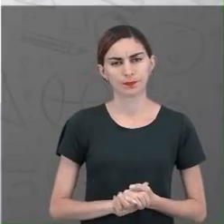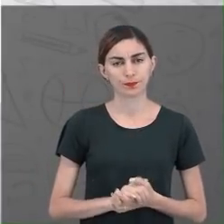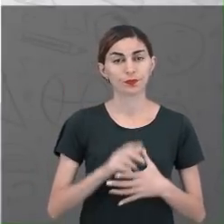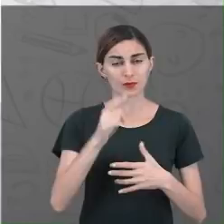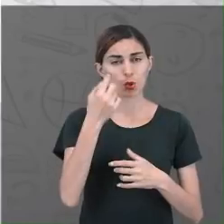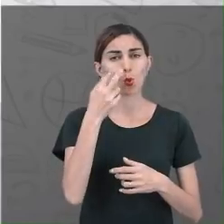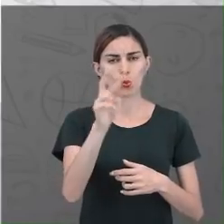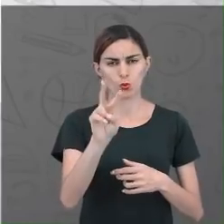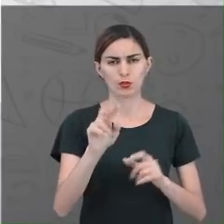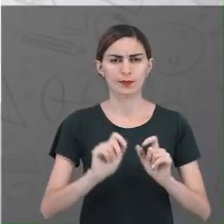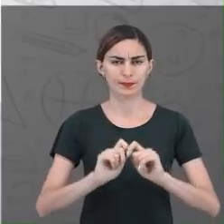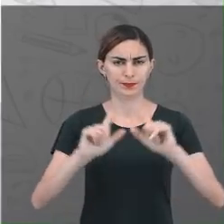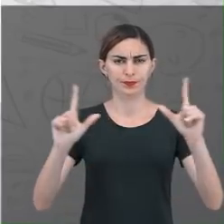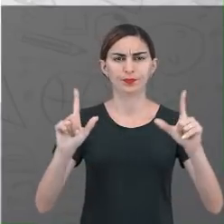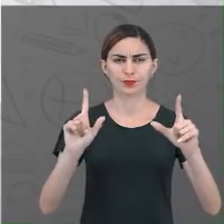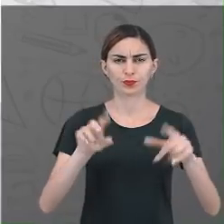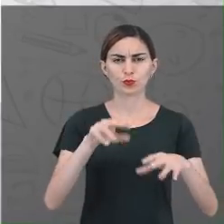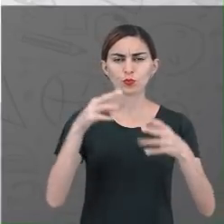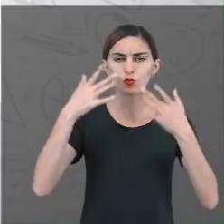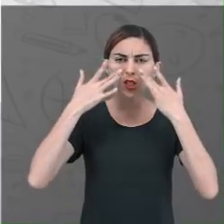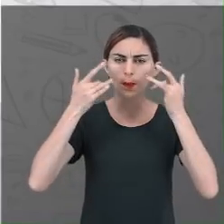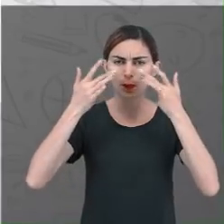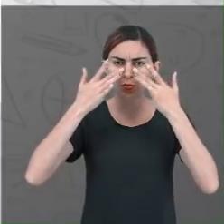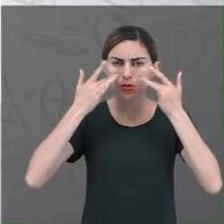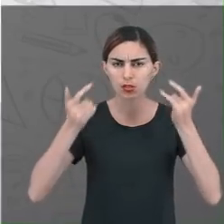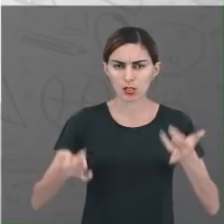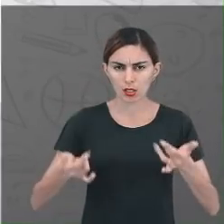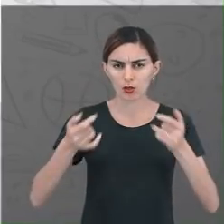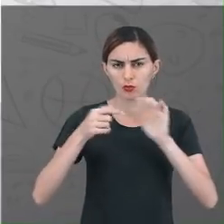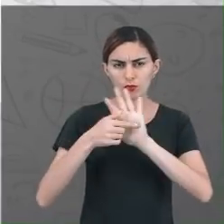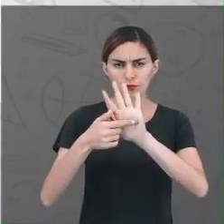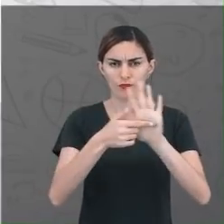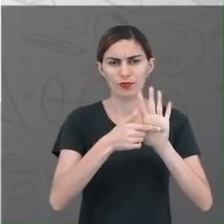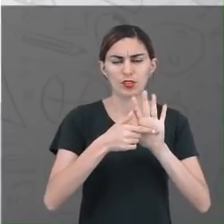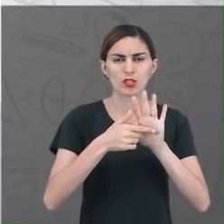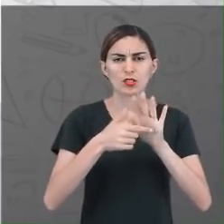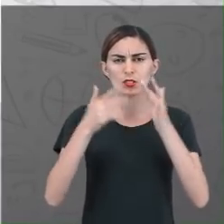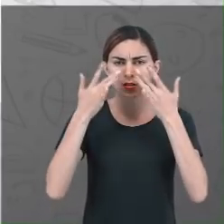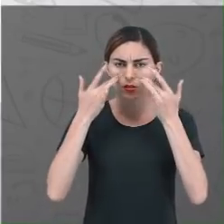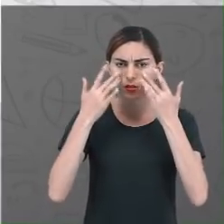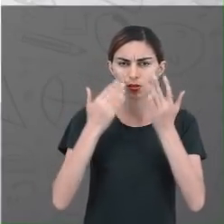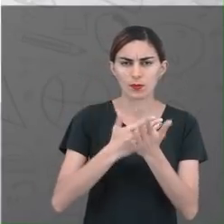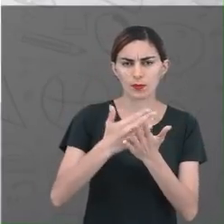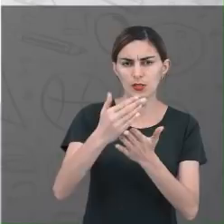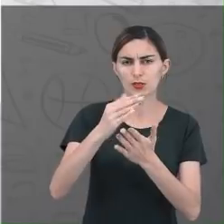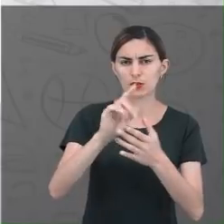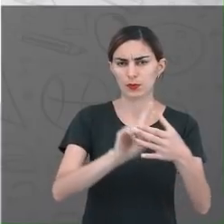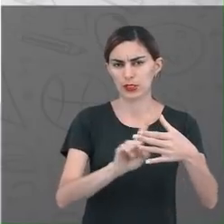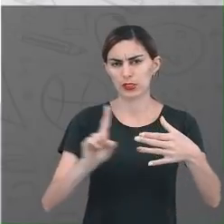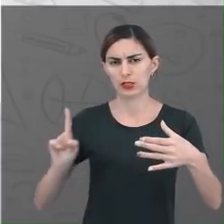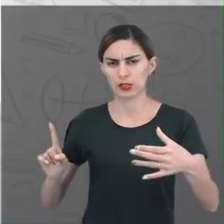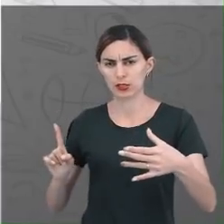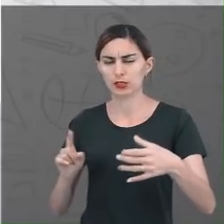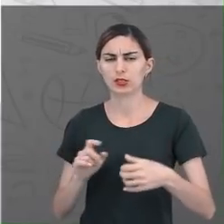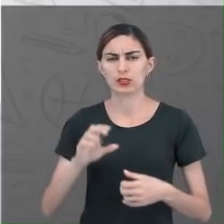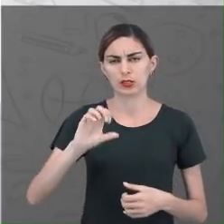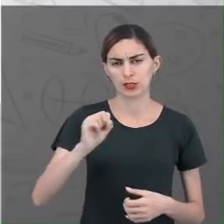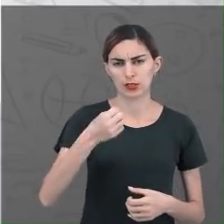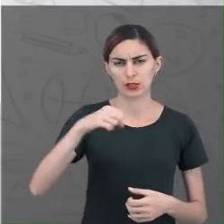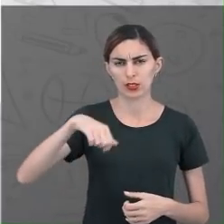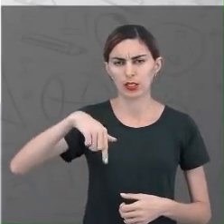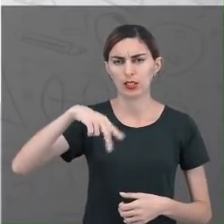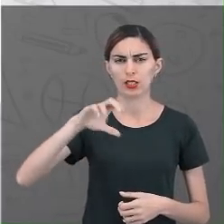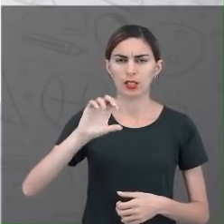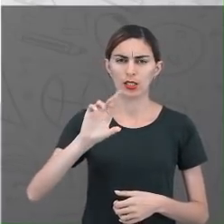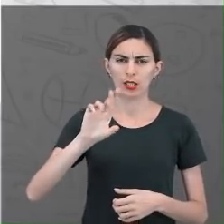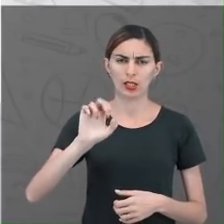Essa é uma vista interna de um museu e aí a gente nota ao extremo o princípio da segregação sendo levado, né? No caso essa